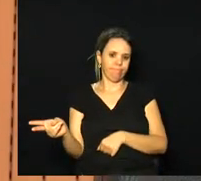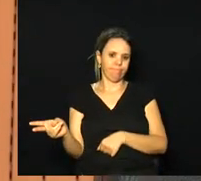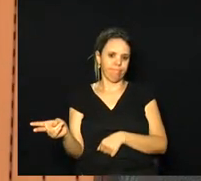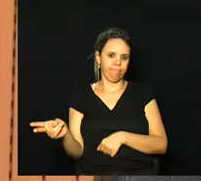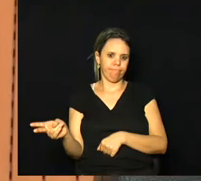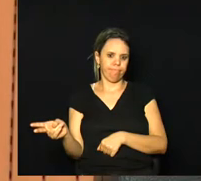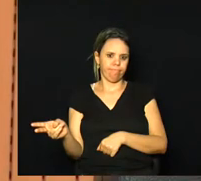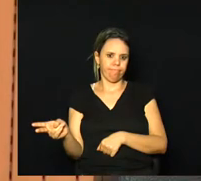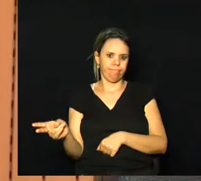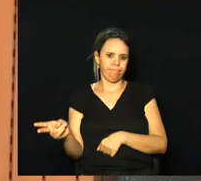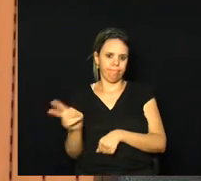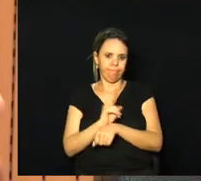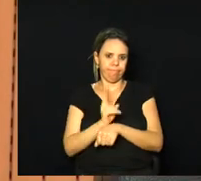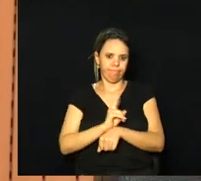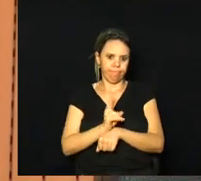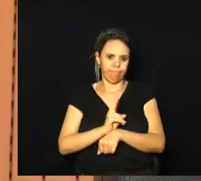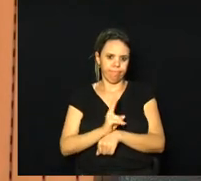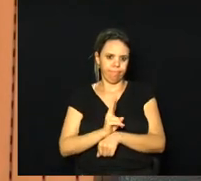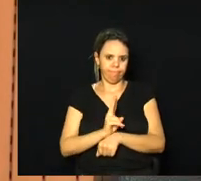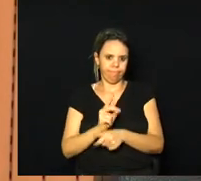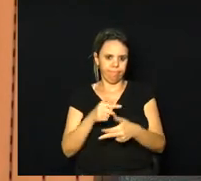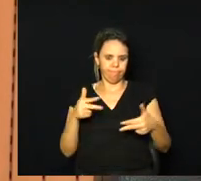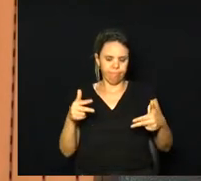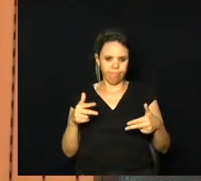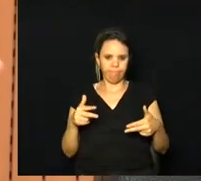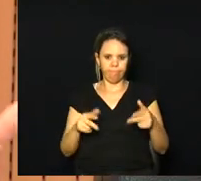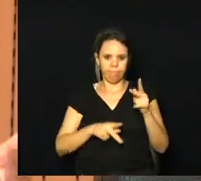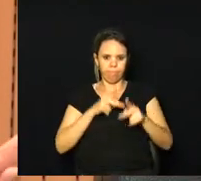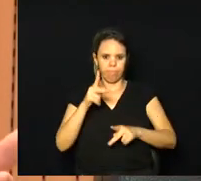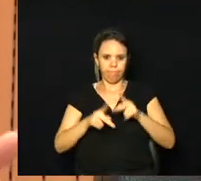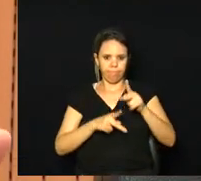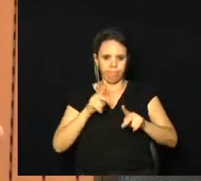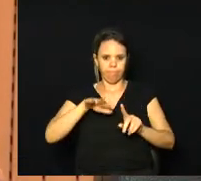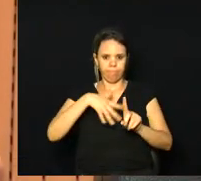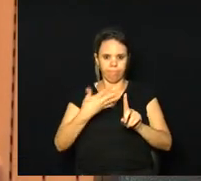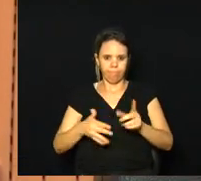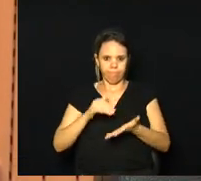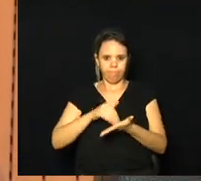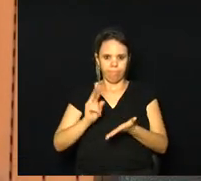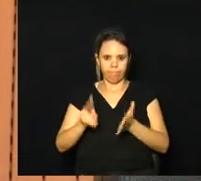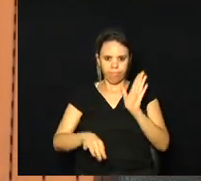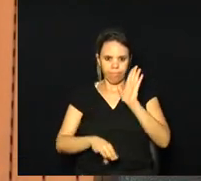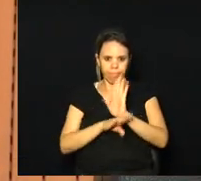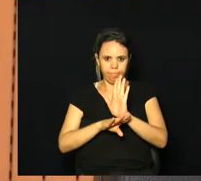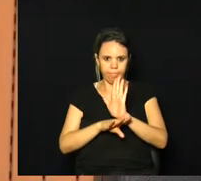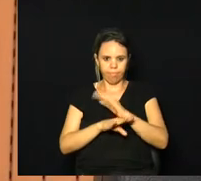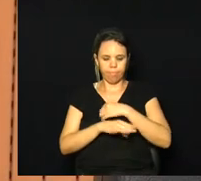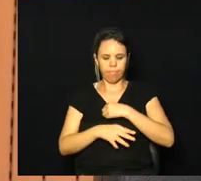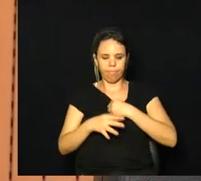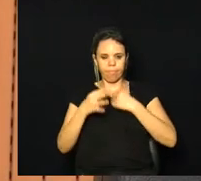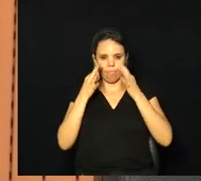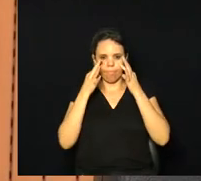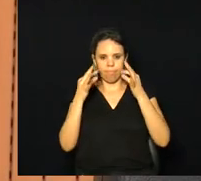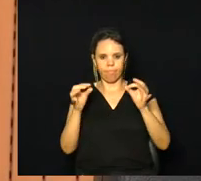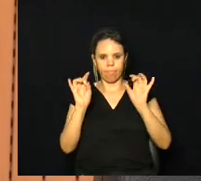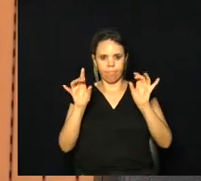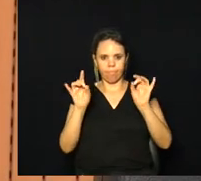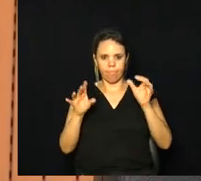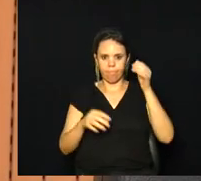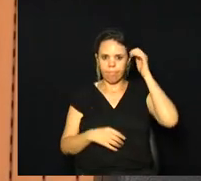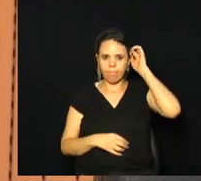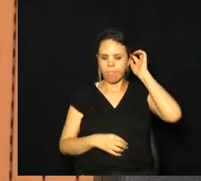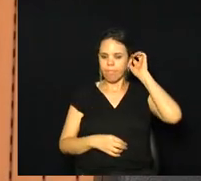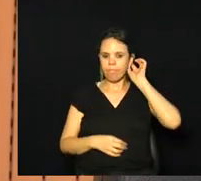o pessoal da vigilância e da segurança, o cerimonial, que sempre nos dá uma atenção especial,